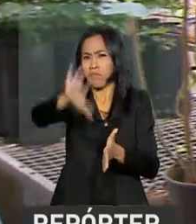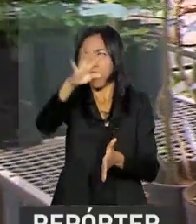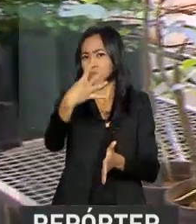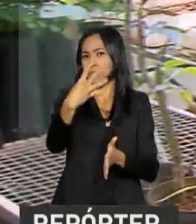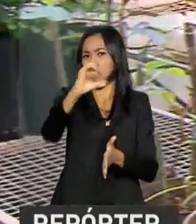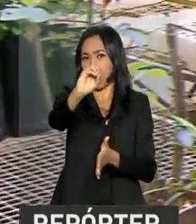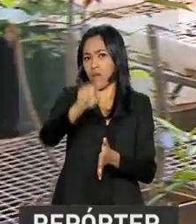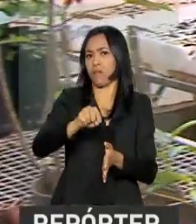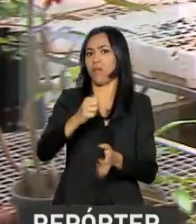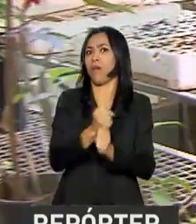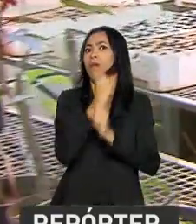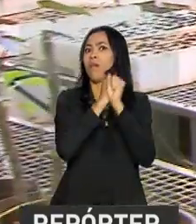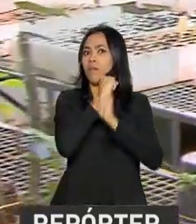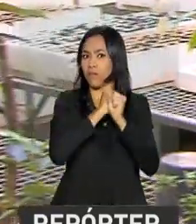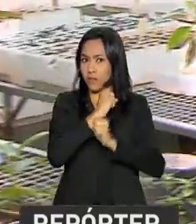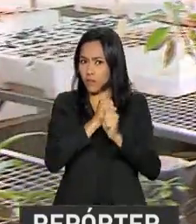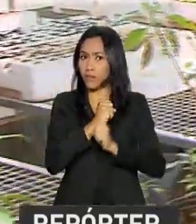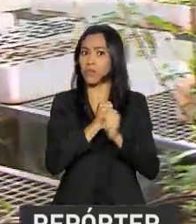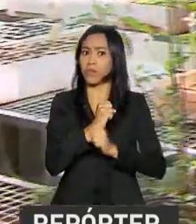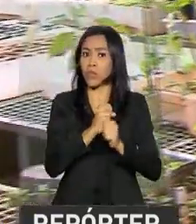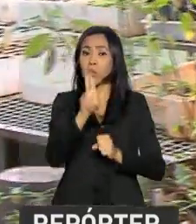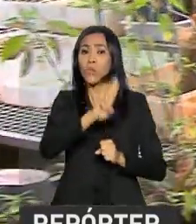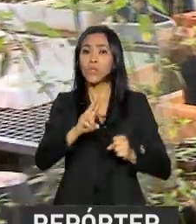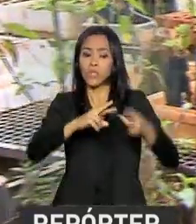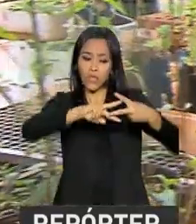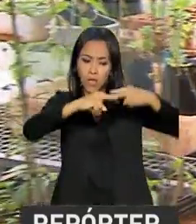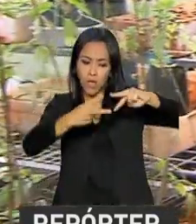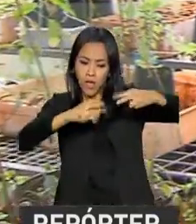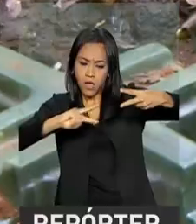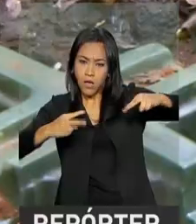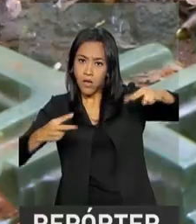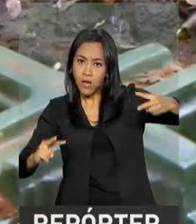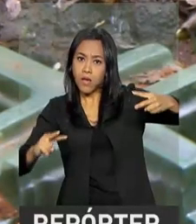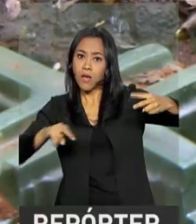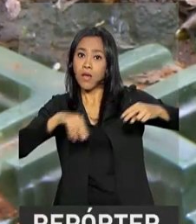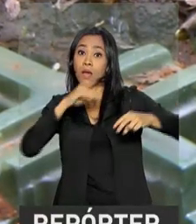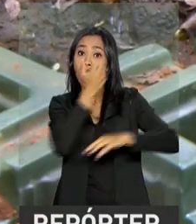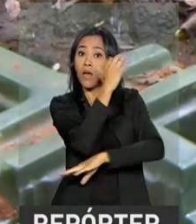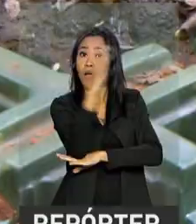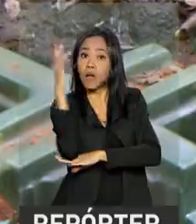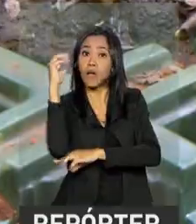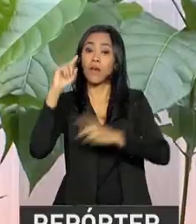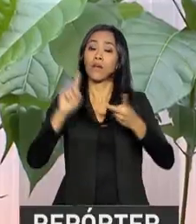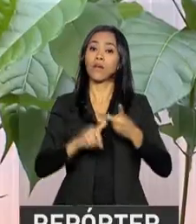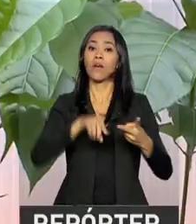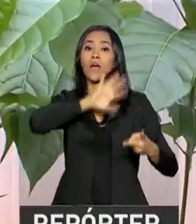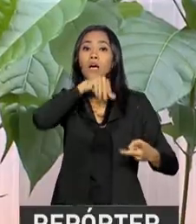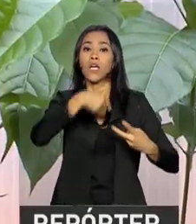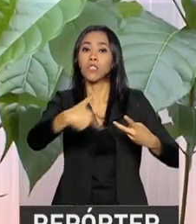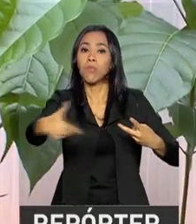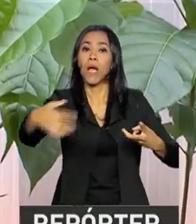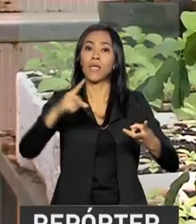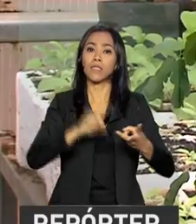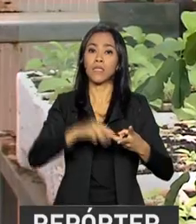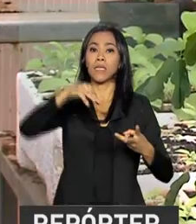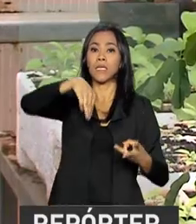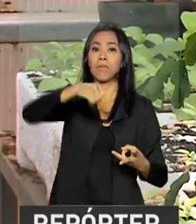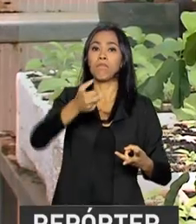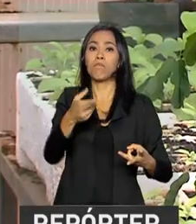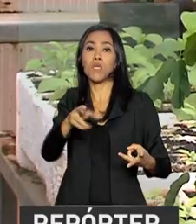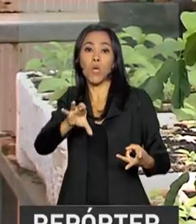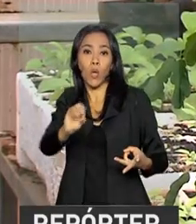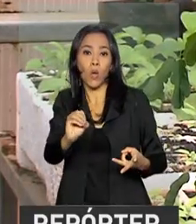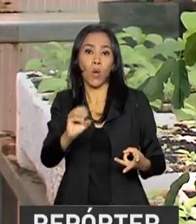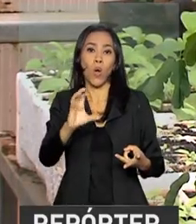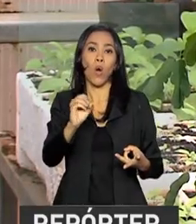anos em pesquisas com recursos genéticos de plantas animais e microrganismos no caso de plantas uma das